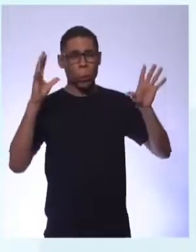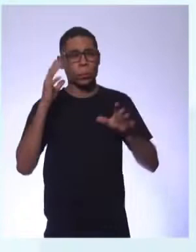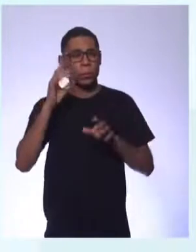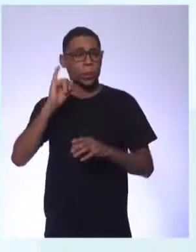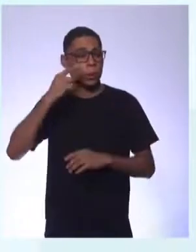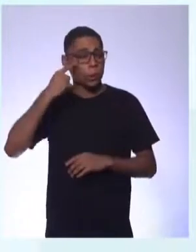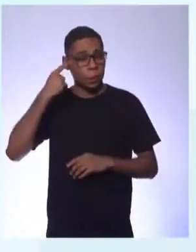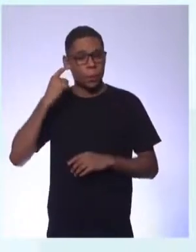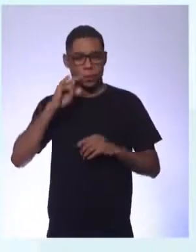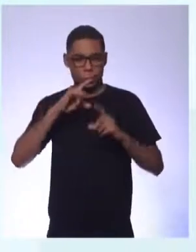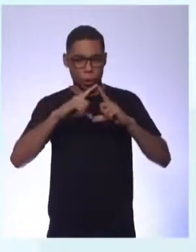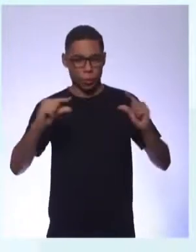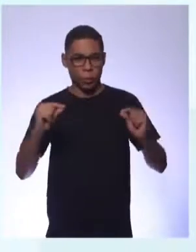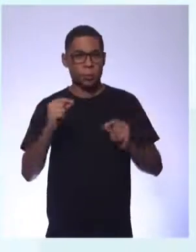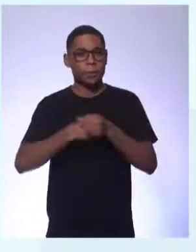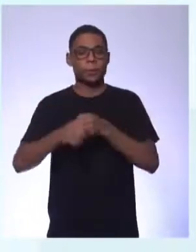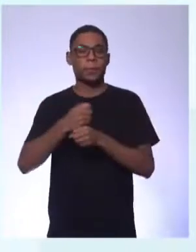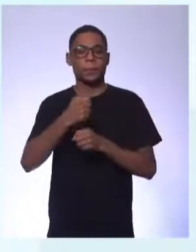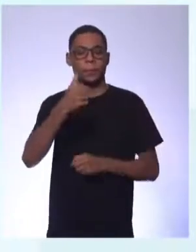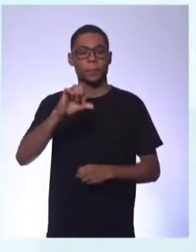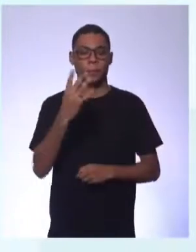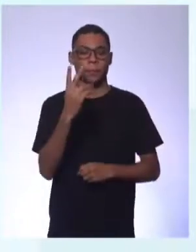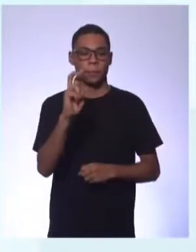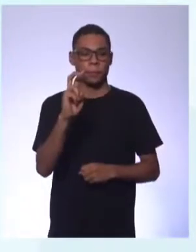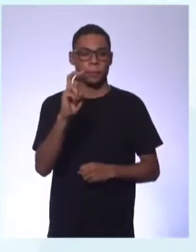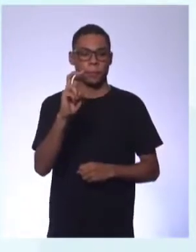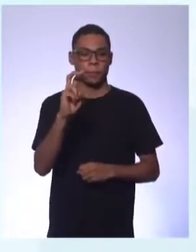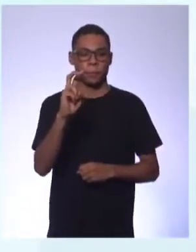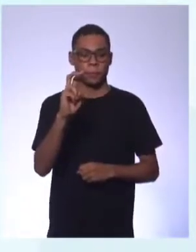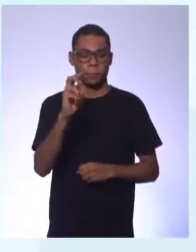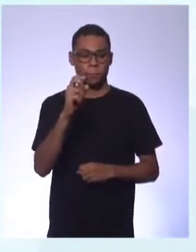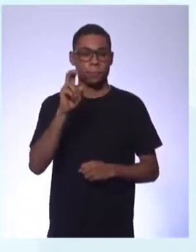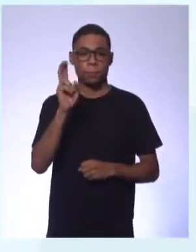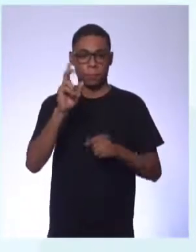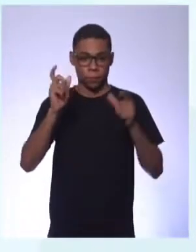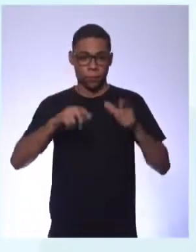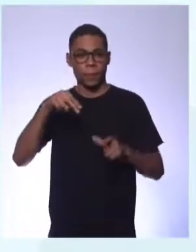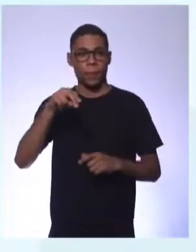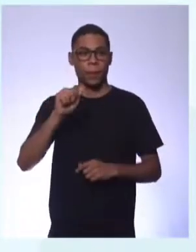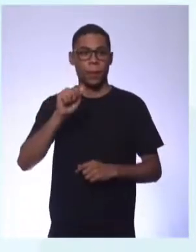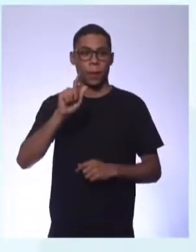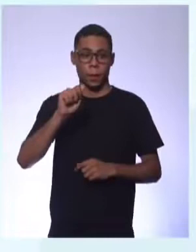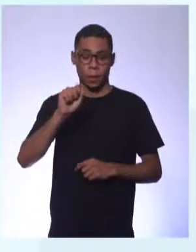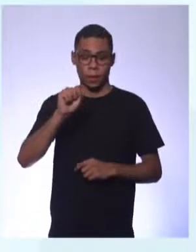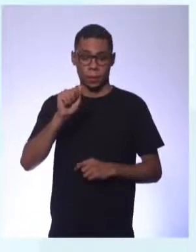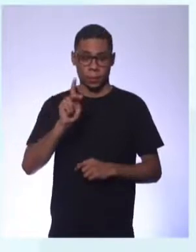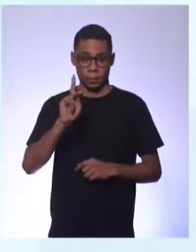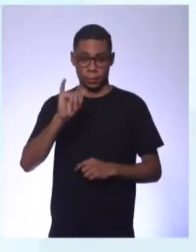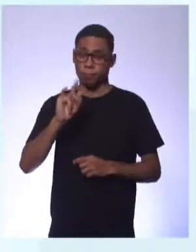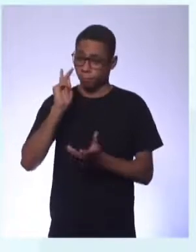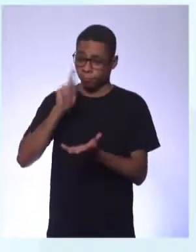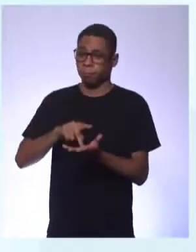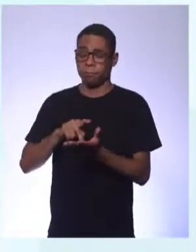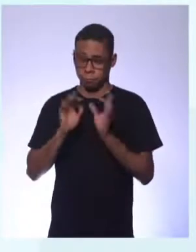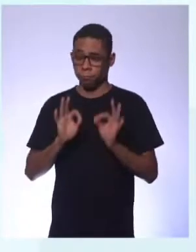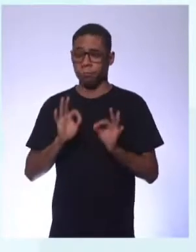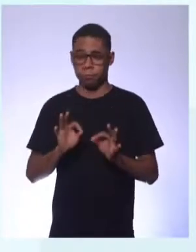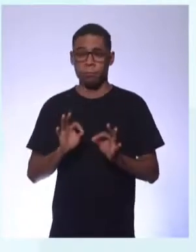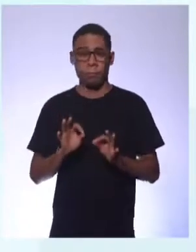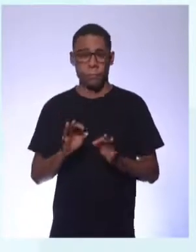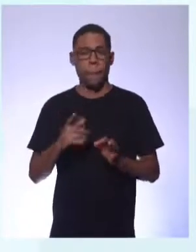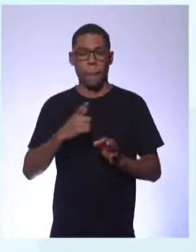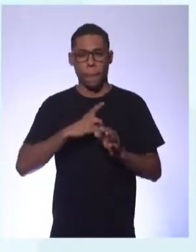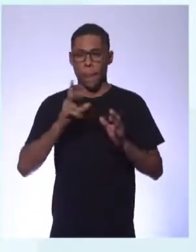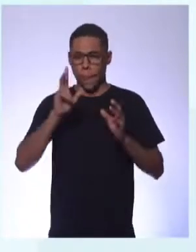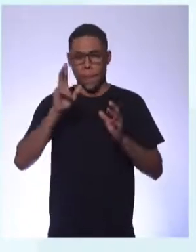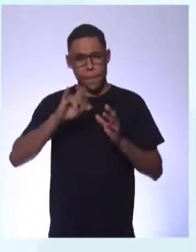de 1945. Essa bomba foi lançada em Nagasaki, é um fato histórico, ou seja, está documentado de